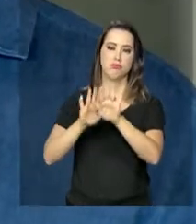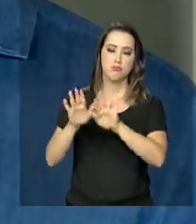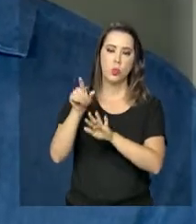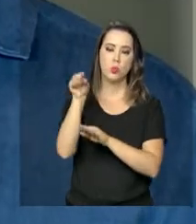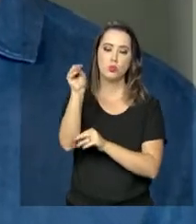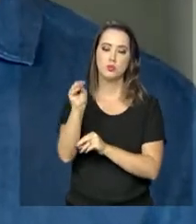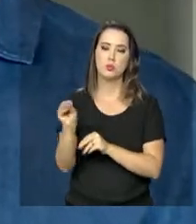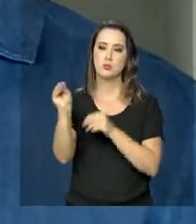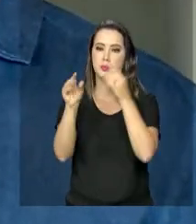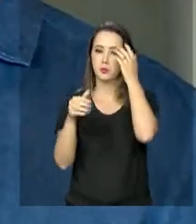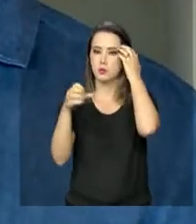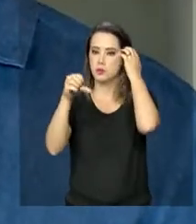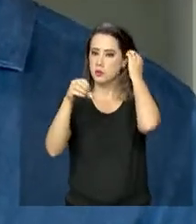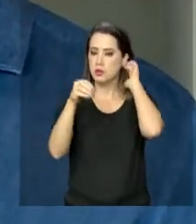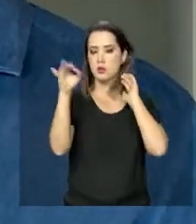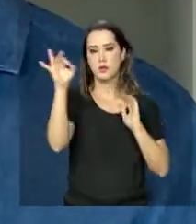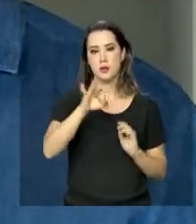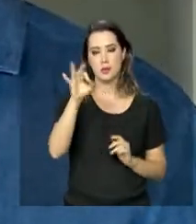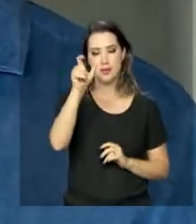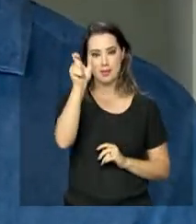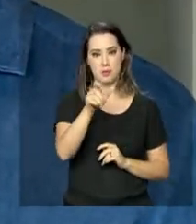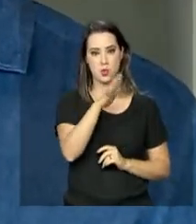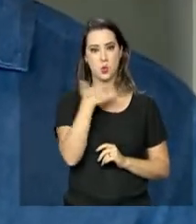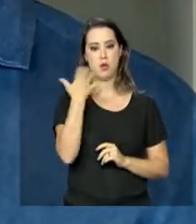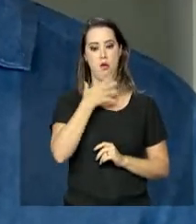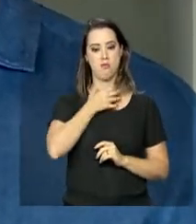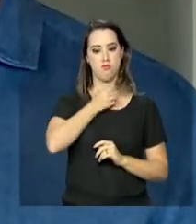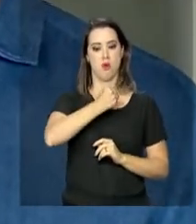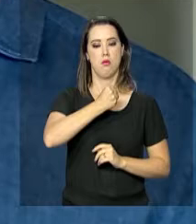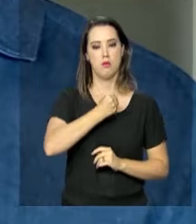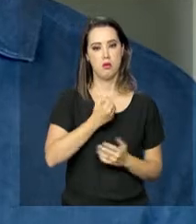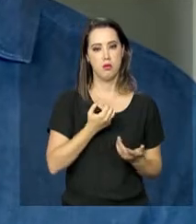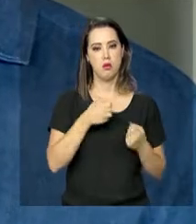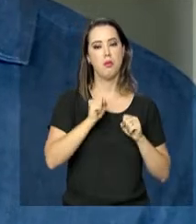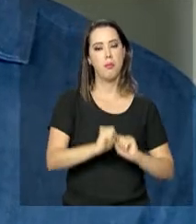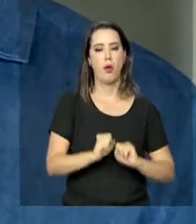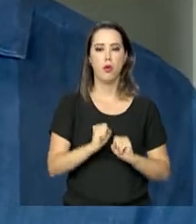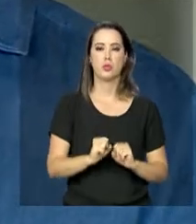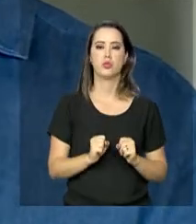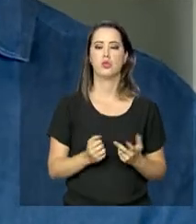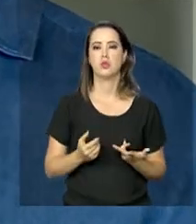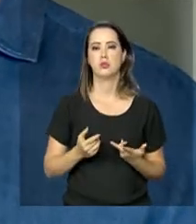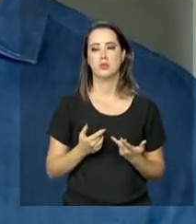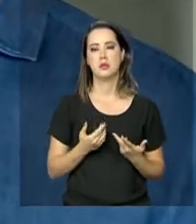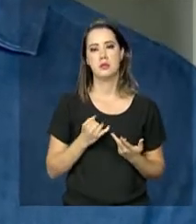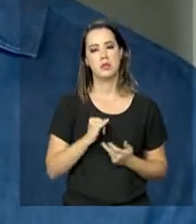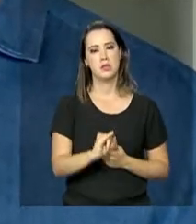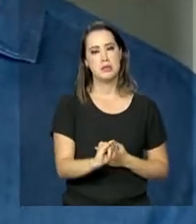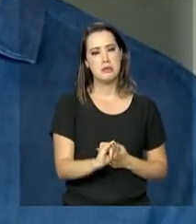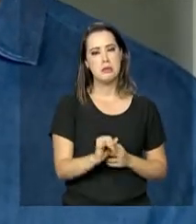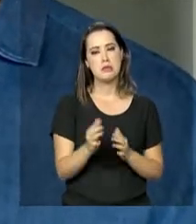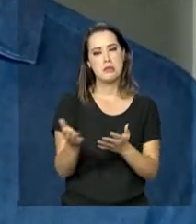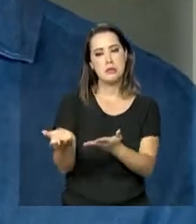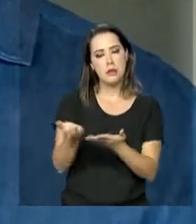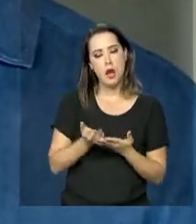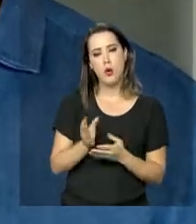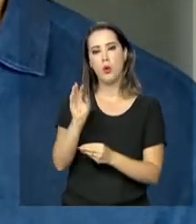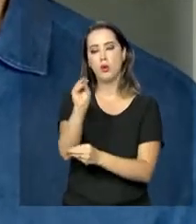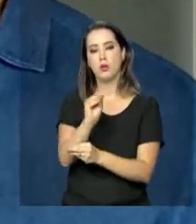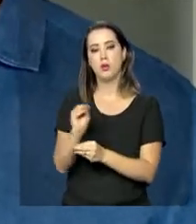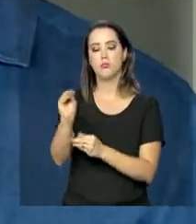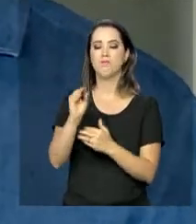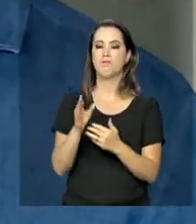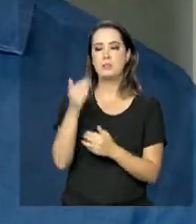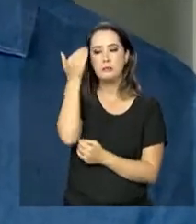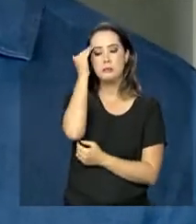90% das pessoas que tiram suas vidas no mundo poderiam os caso fossem acolhidas no seu sofrimento